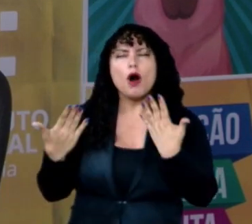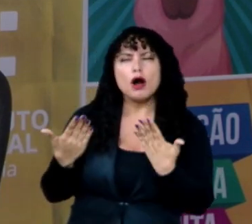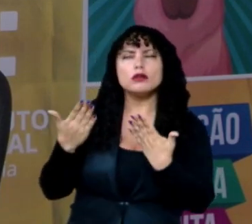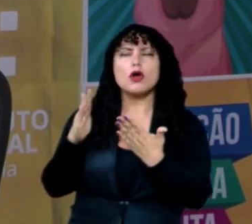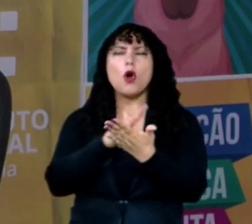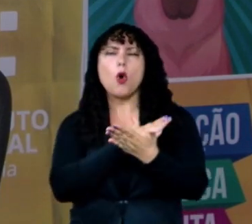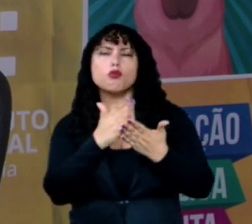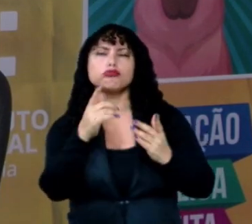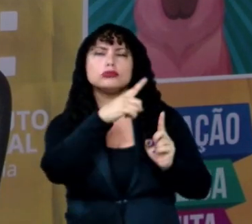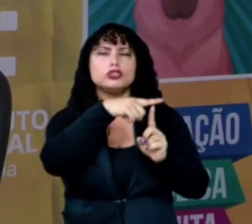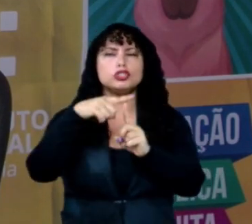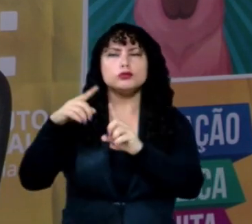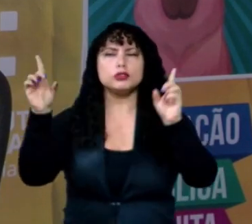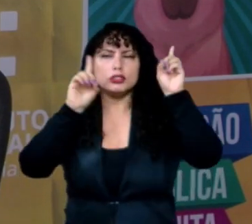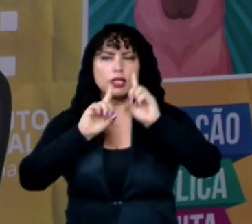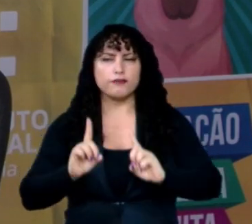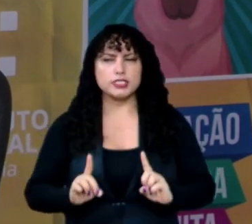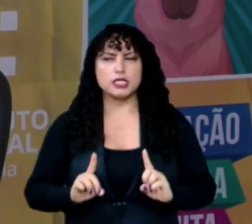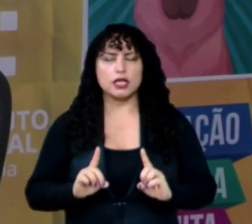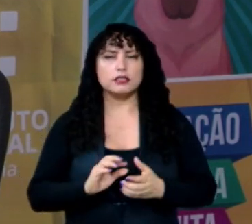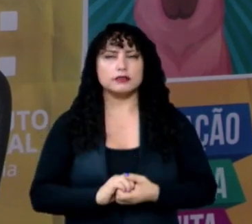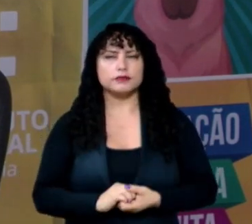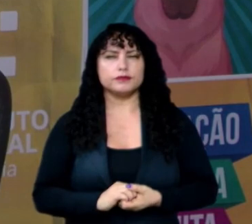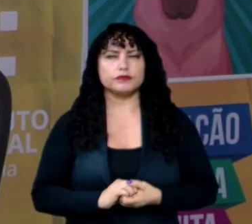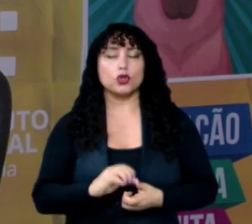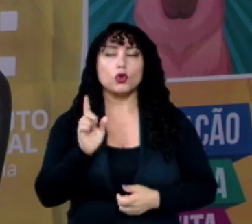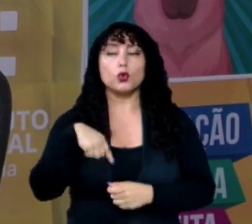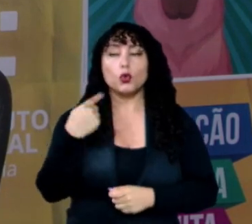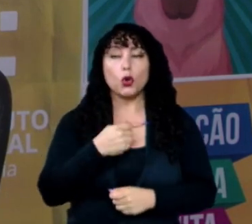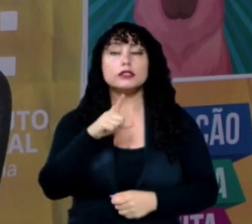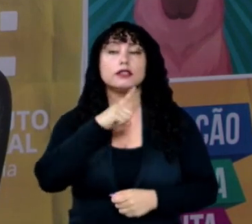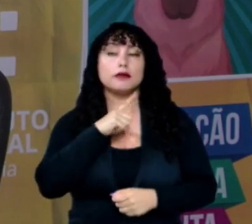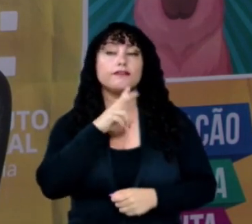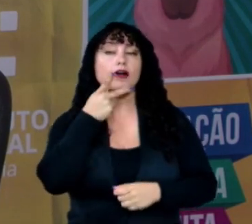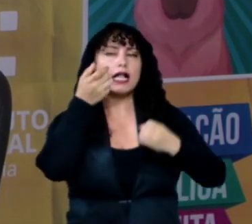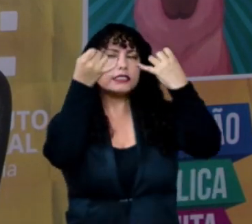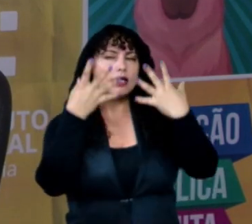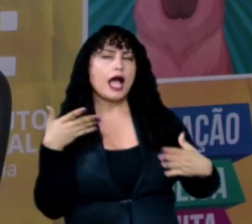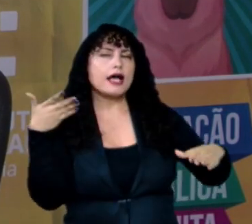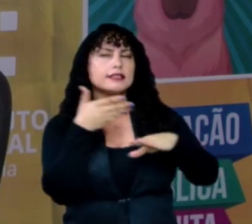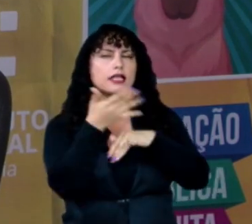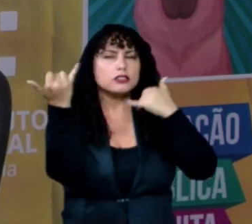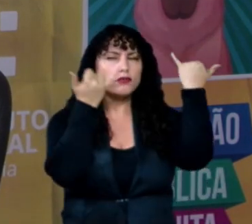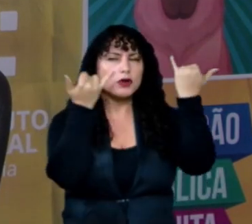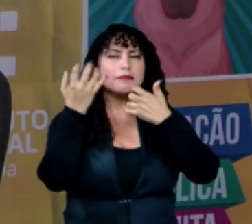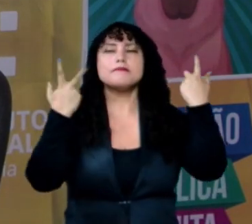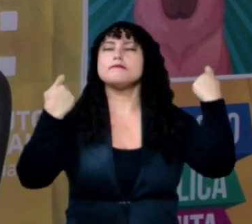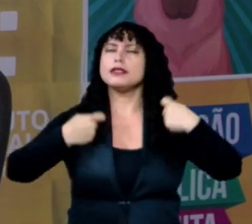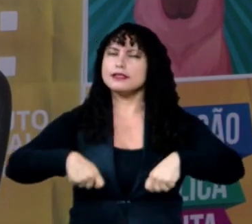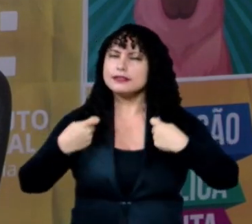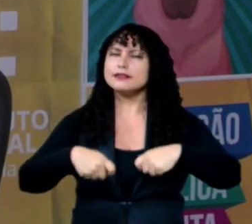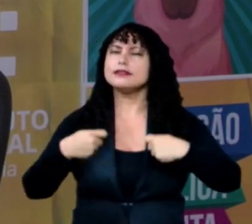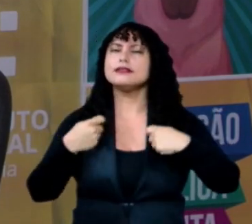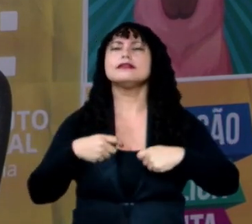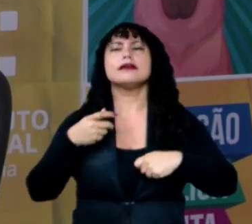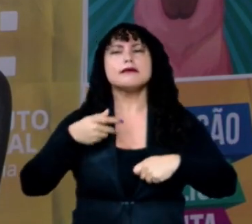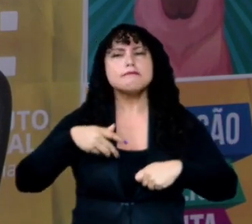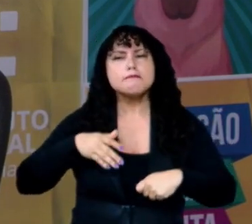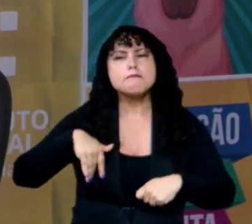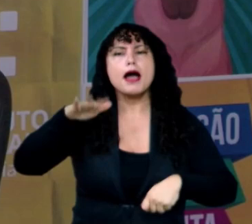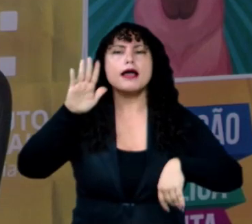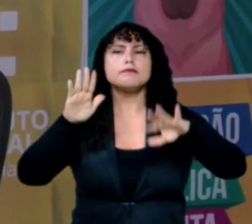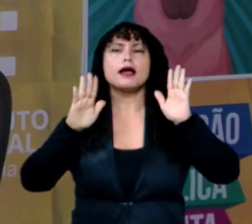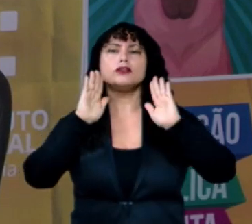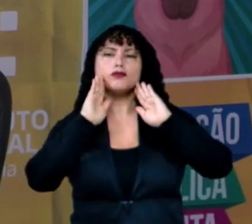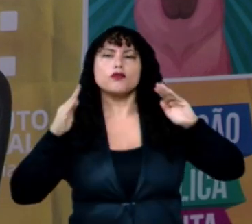algum tipo de deficiência, a gente também fala que o acesso à informação ele precisa ser cada vez mais